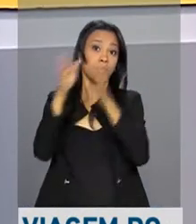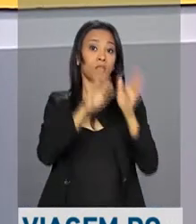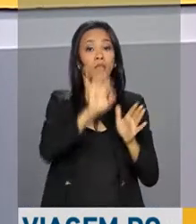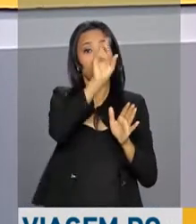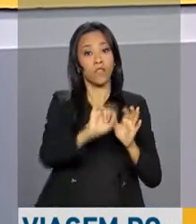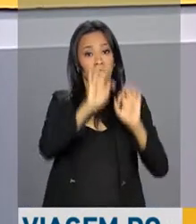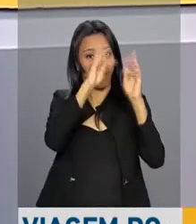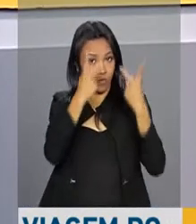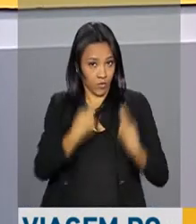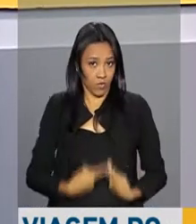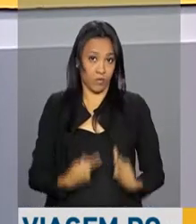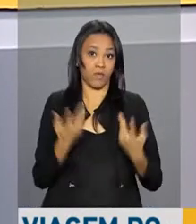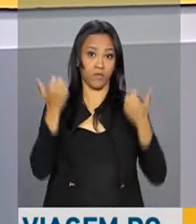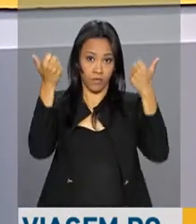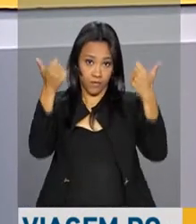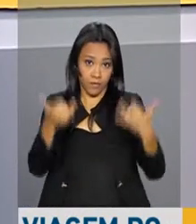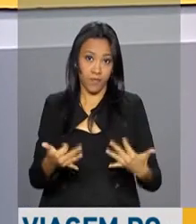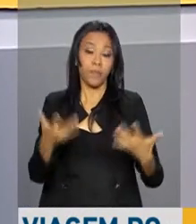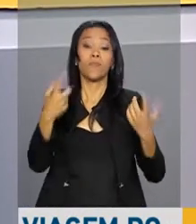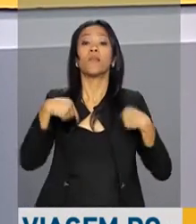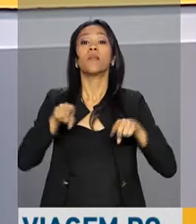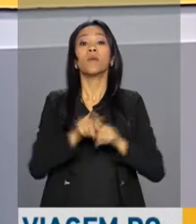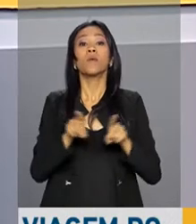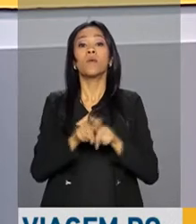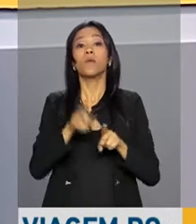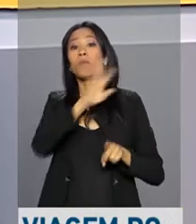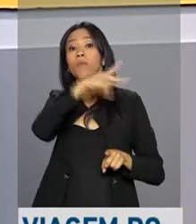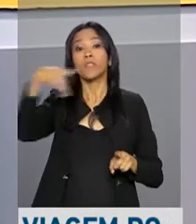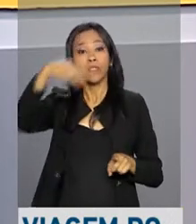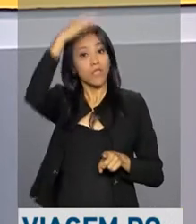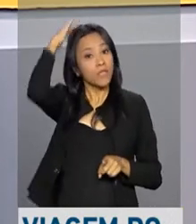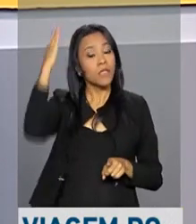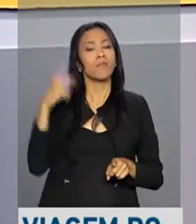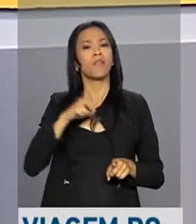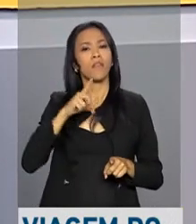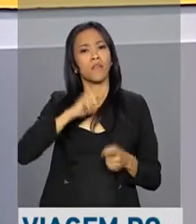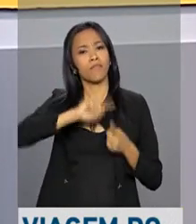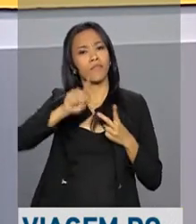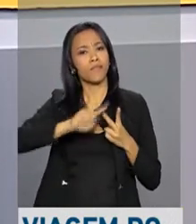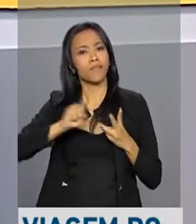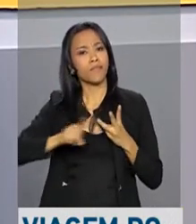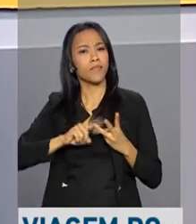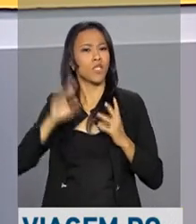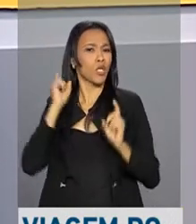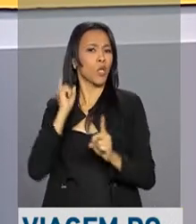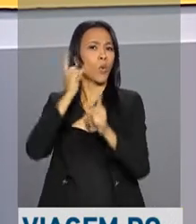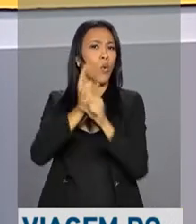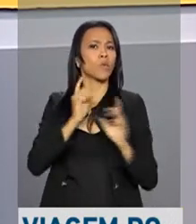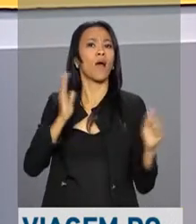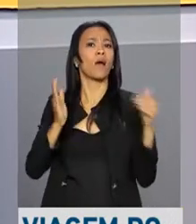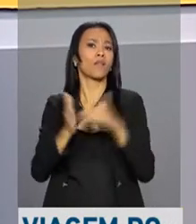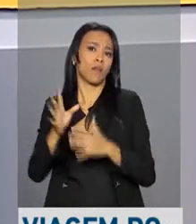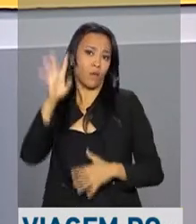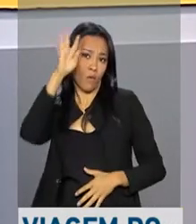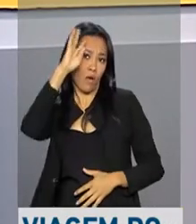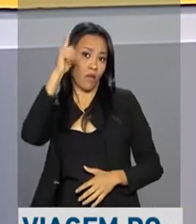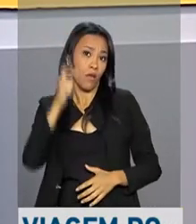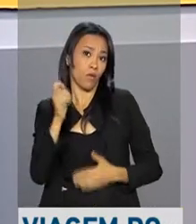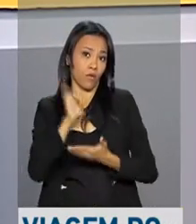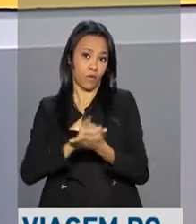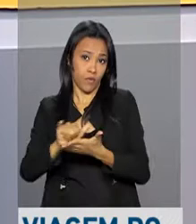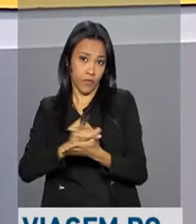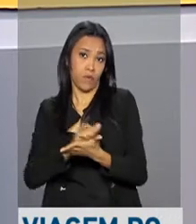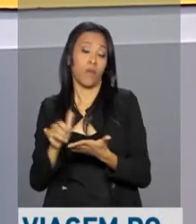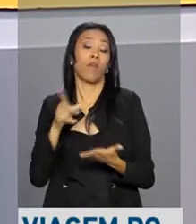de participar da Assembleia Geral da ONU, o presidente Michel Temer terá uma série de encontros até quarta-feira em Nova York. Ele deve